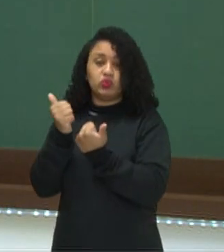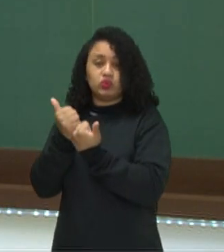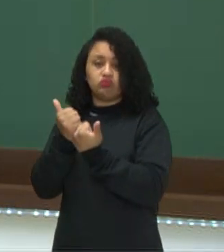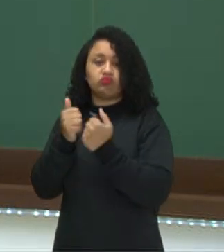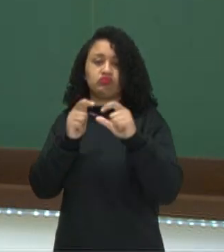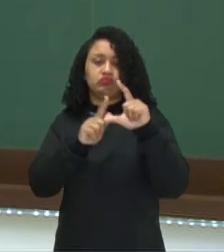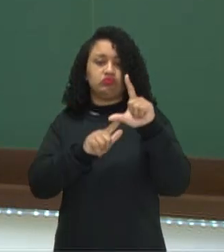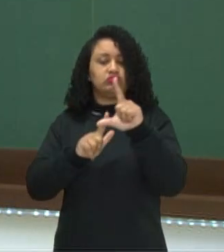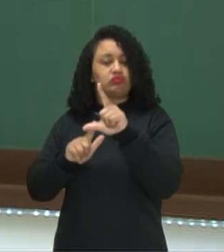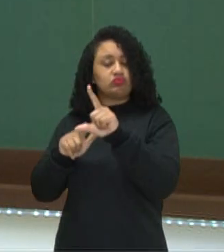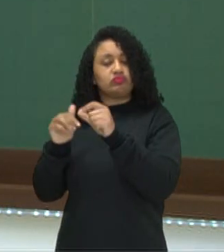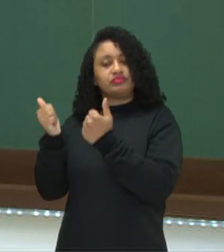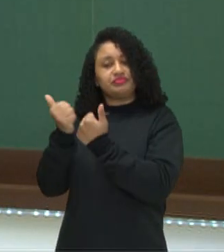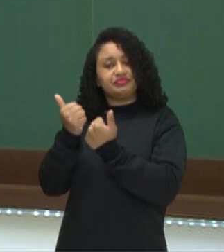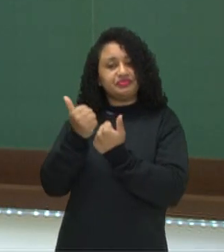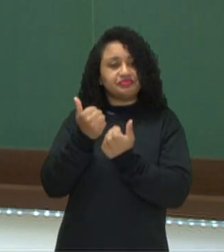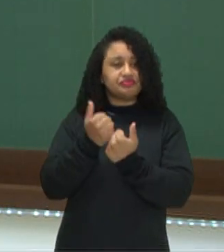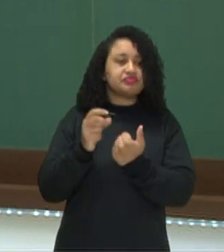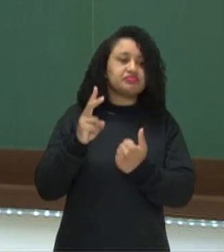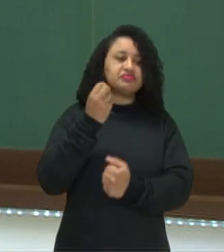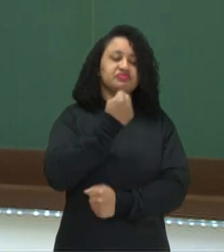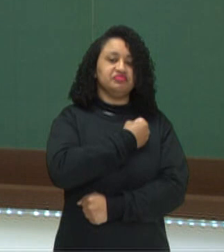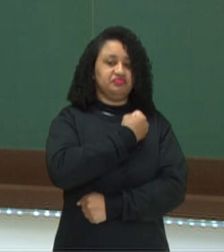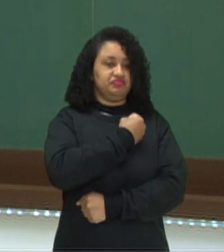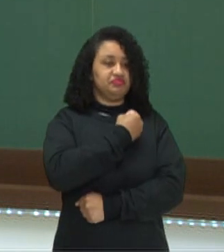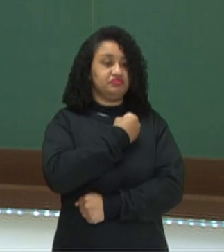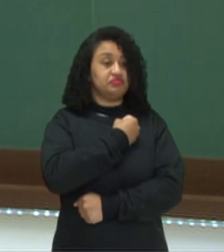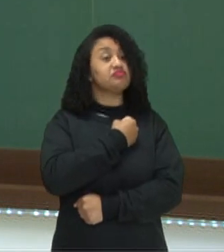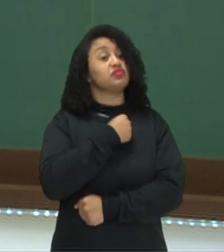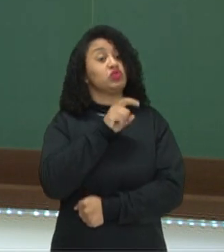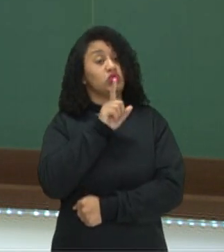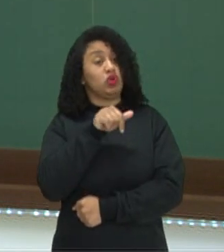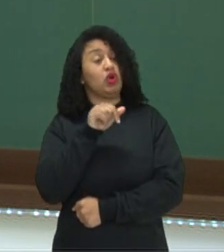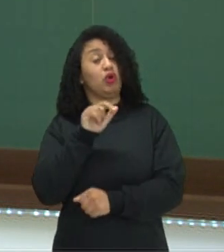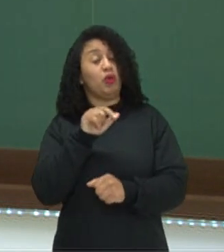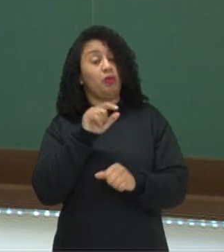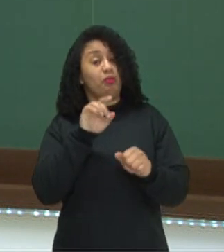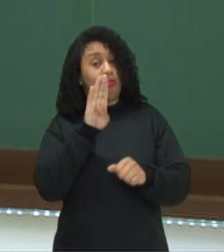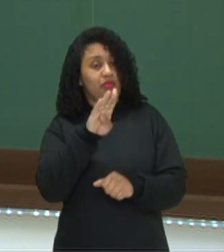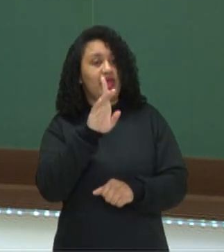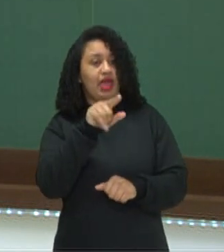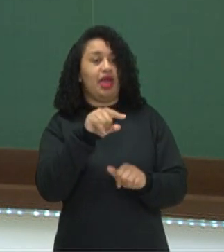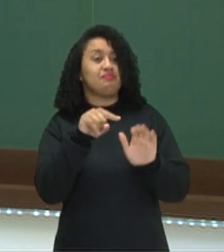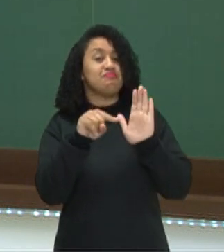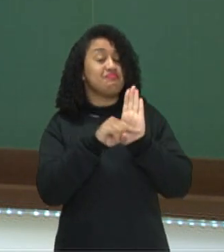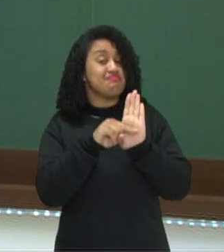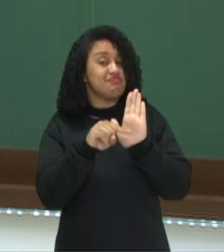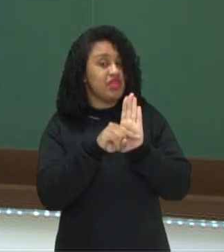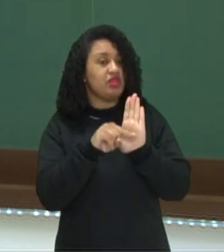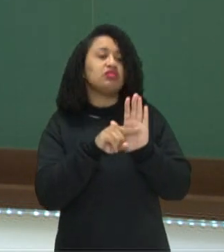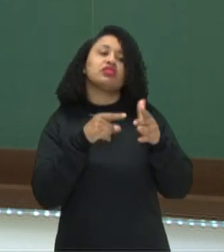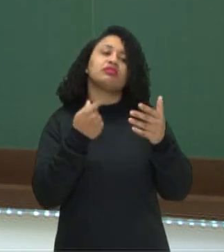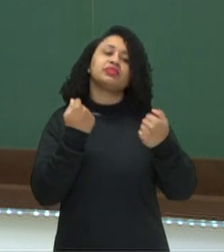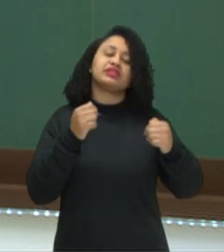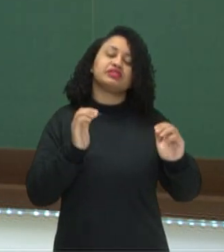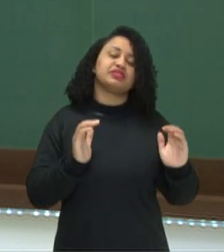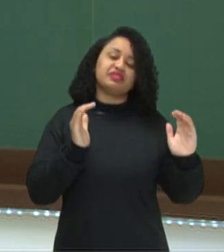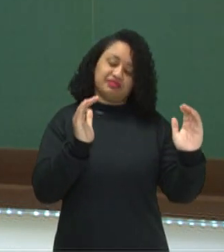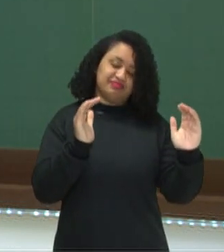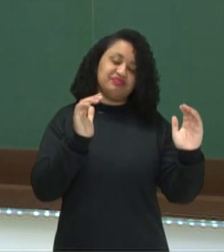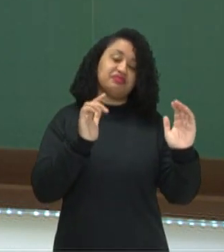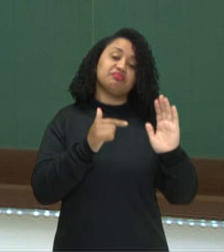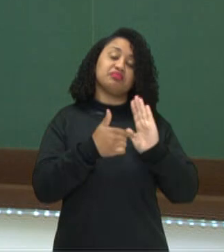Como ele é negativo, usamos o parênteses aqui, para indicar que o sinal também está elevado ao expoente 2.